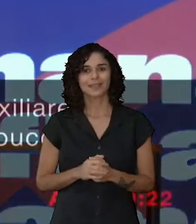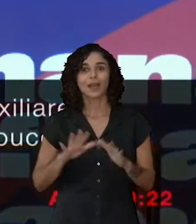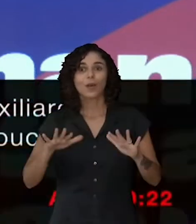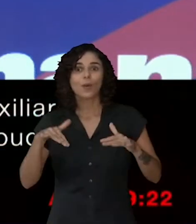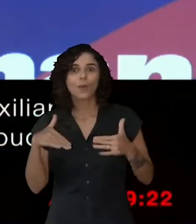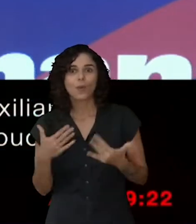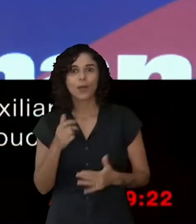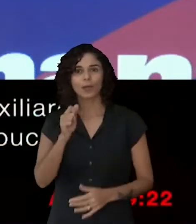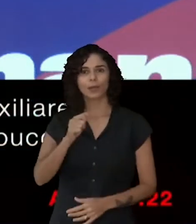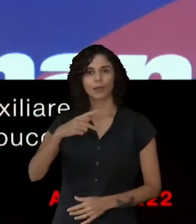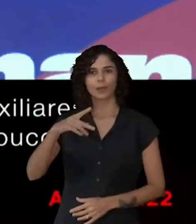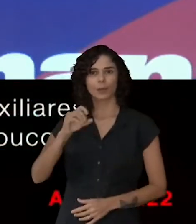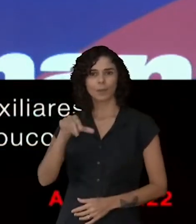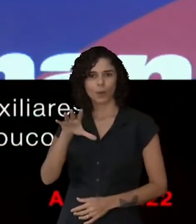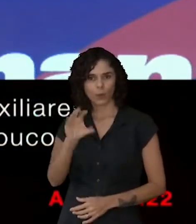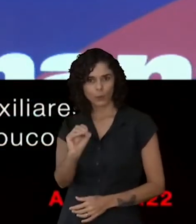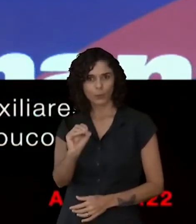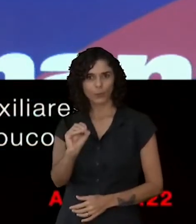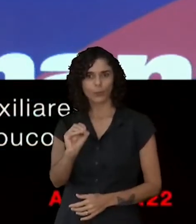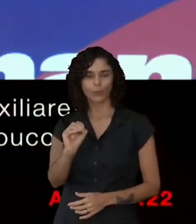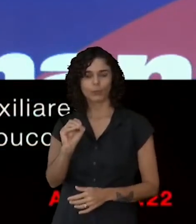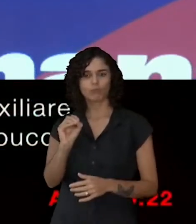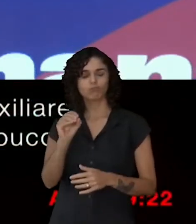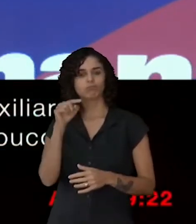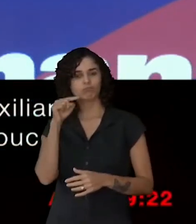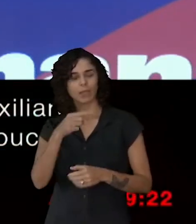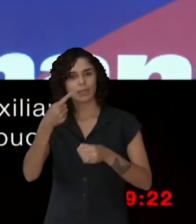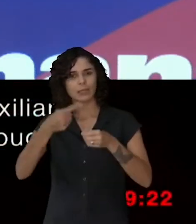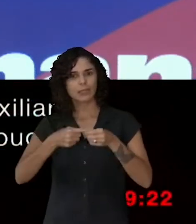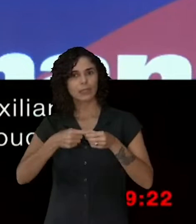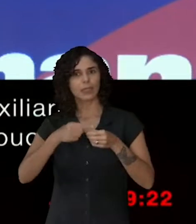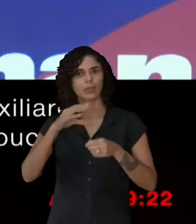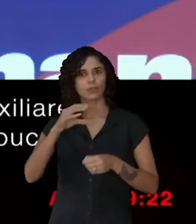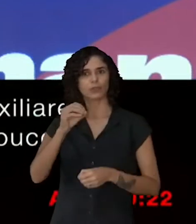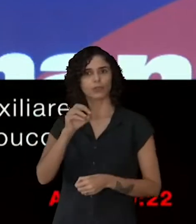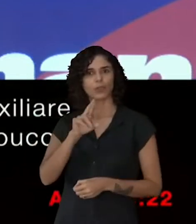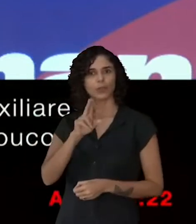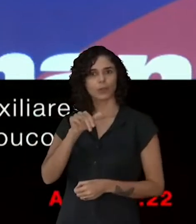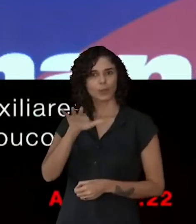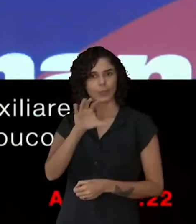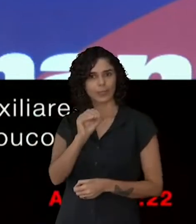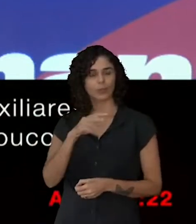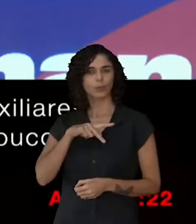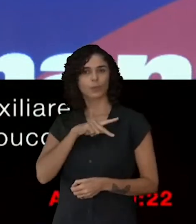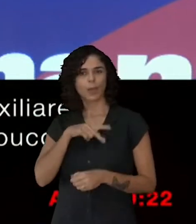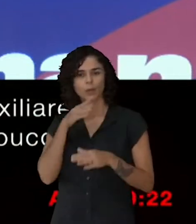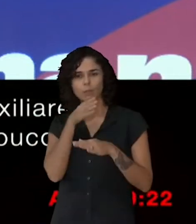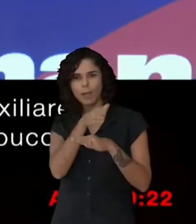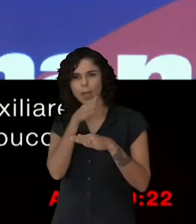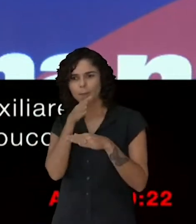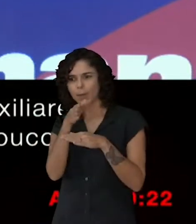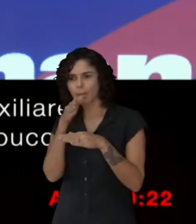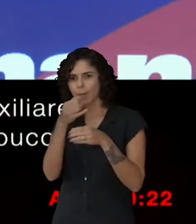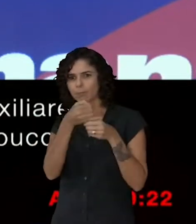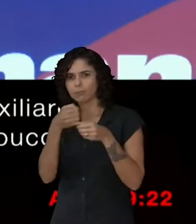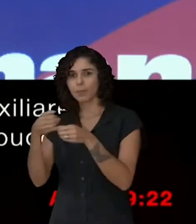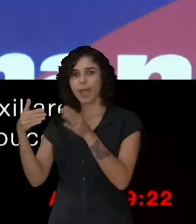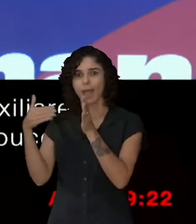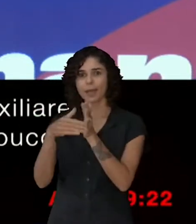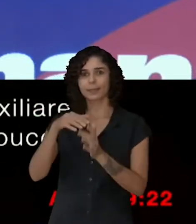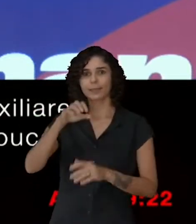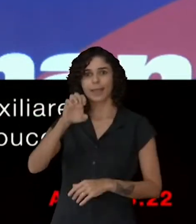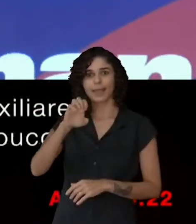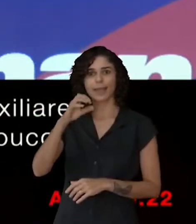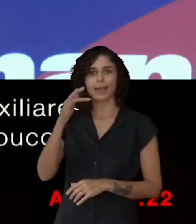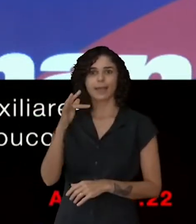Apolo estava em Corinto, Paulo viajou pelas regiões do interior até chegar a Éfeso,